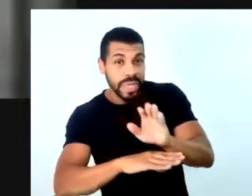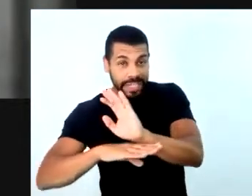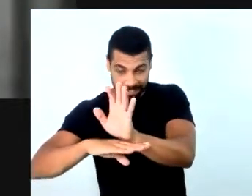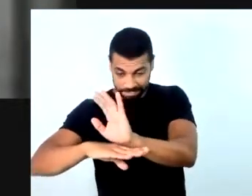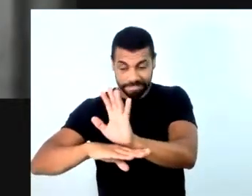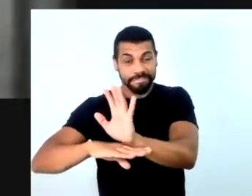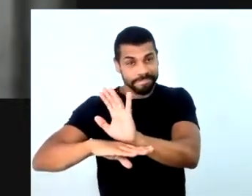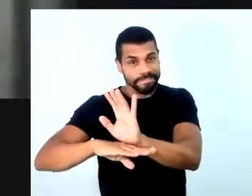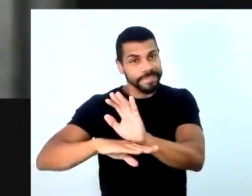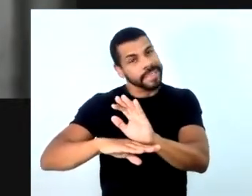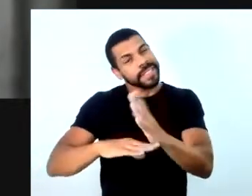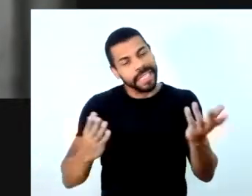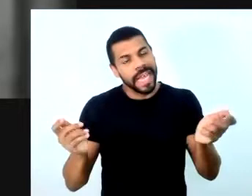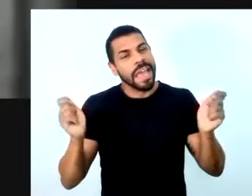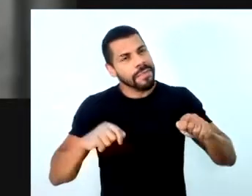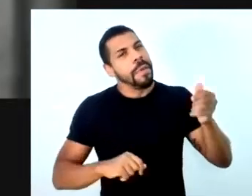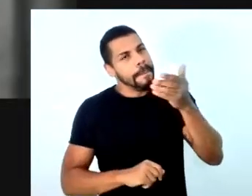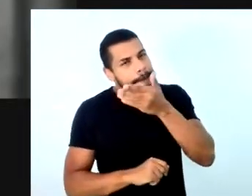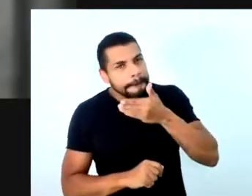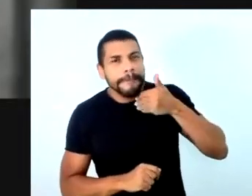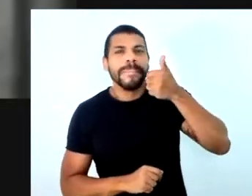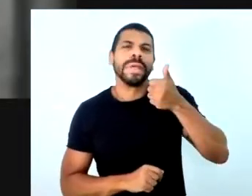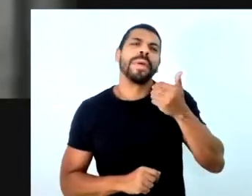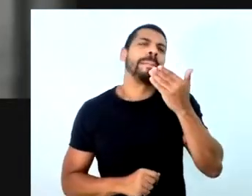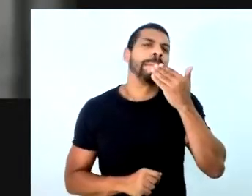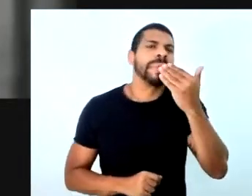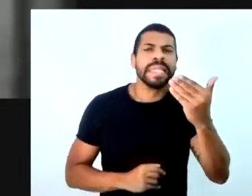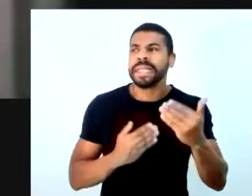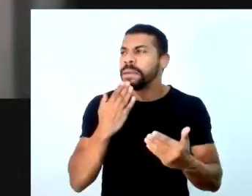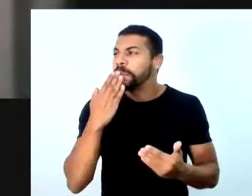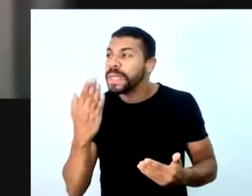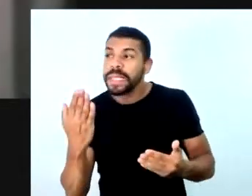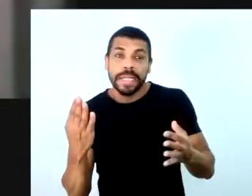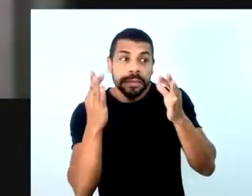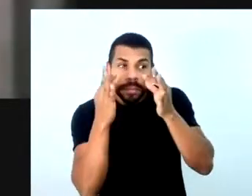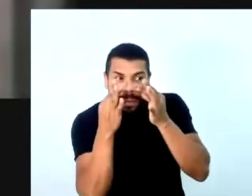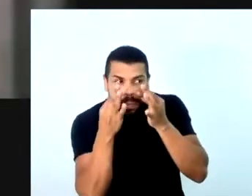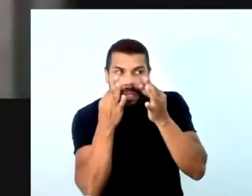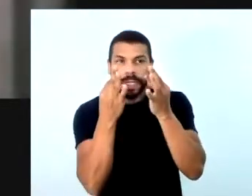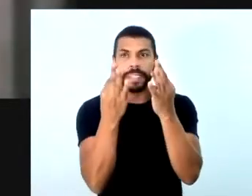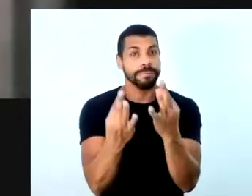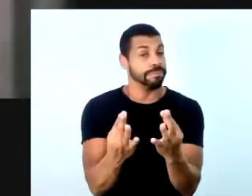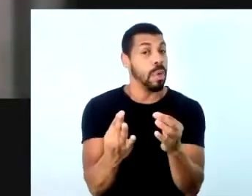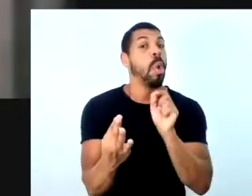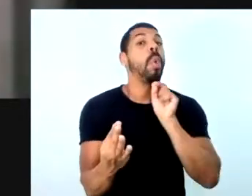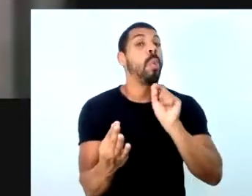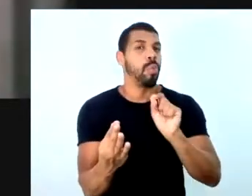Uma coisa que ajuda muito o Pluft, né, que nos ajudou muito, e que eu sempre peço para as pessoas